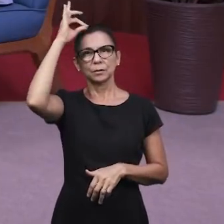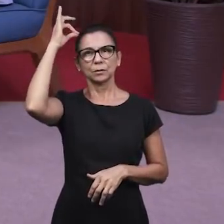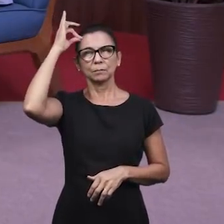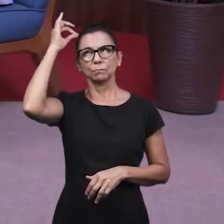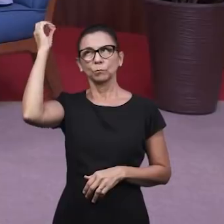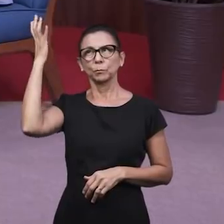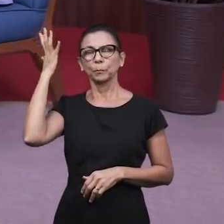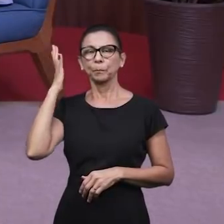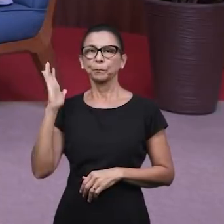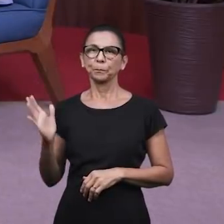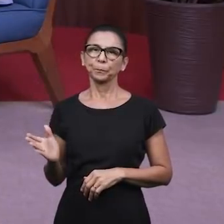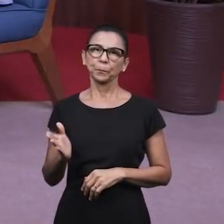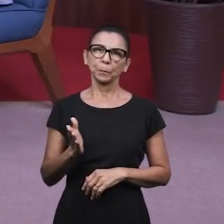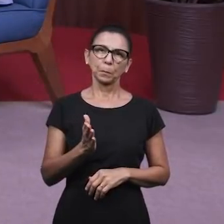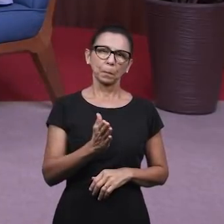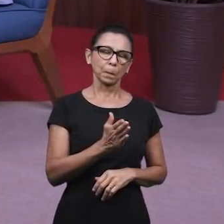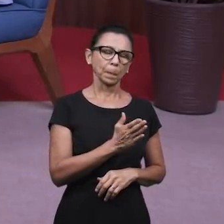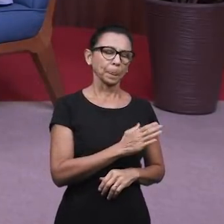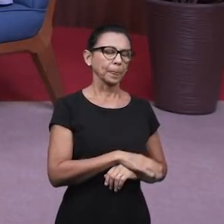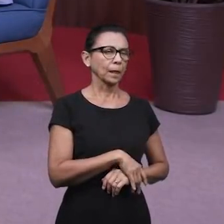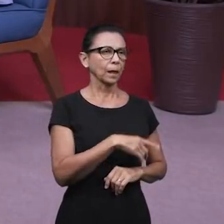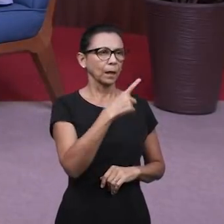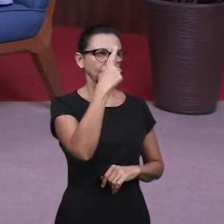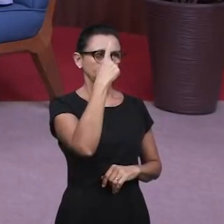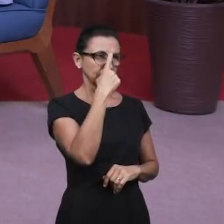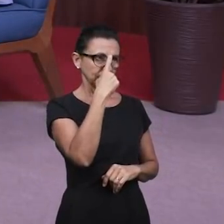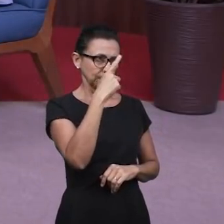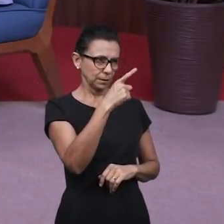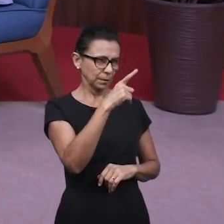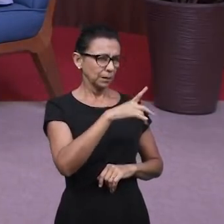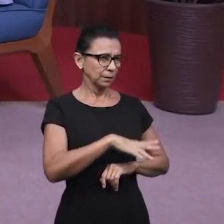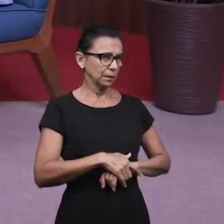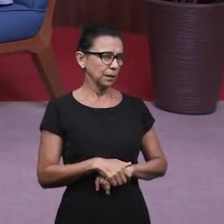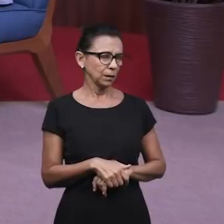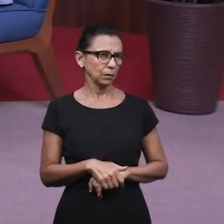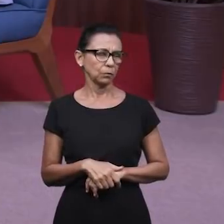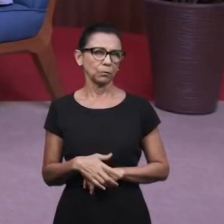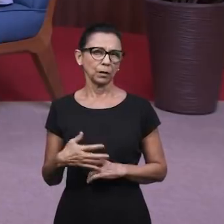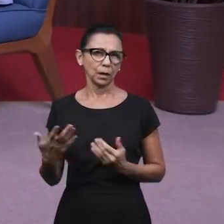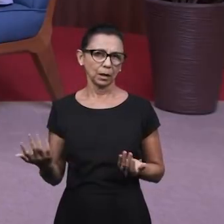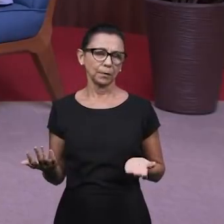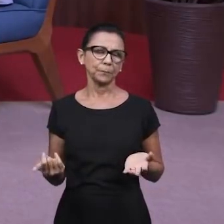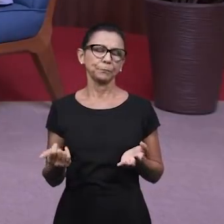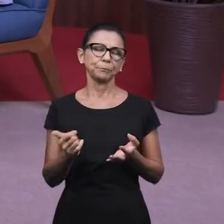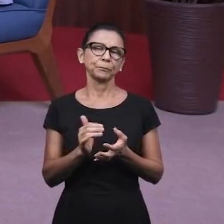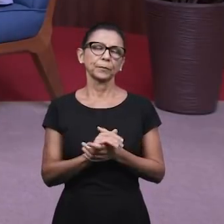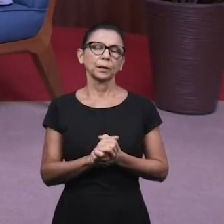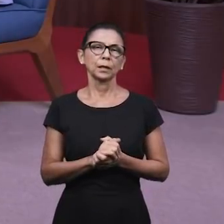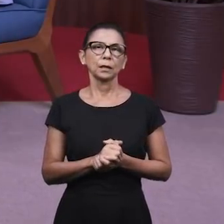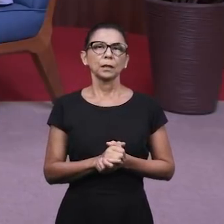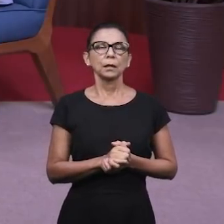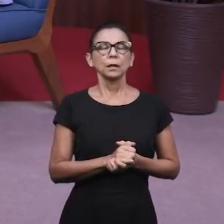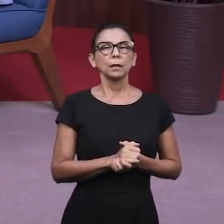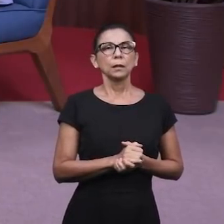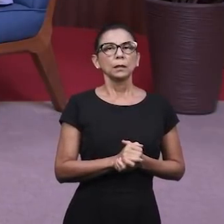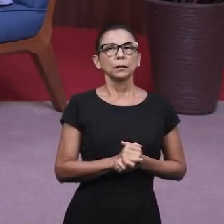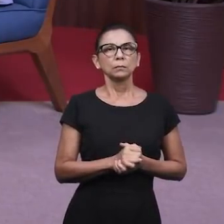Daniel, o Senhor Jesus, ele veio gerado pelo Espírito Santo, nasceu de uma